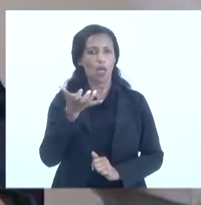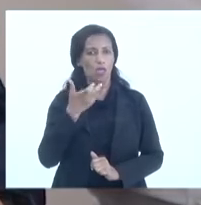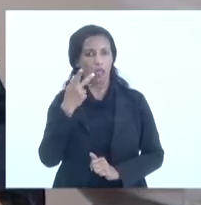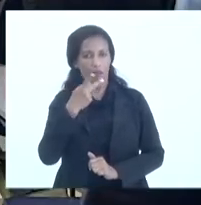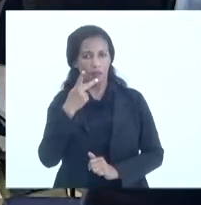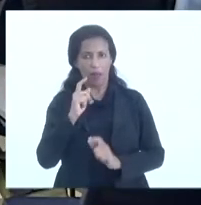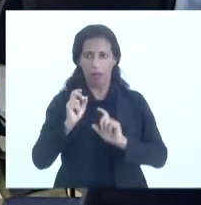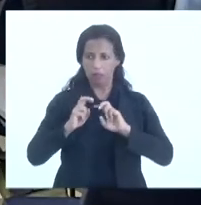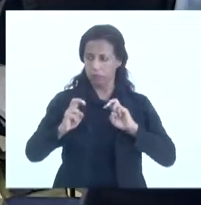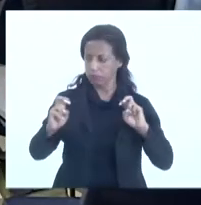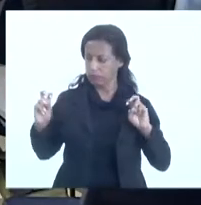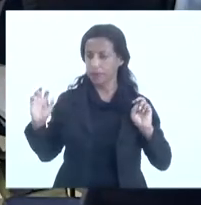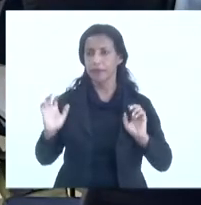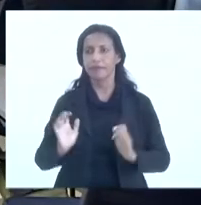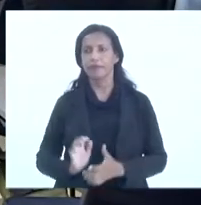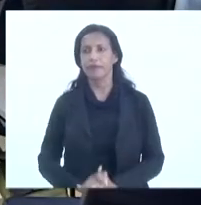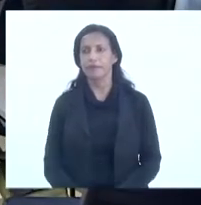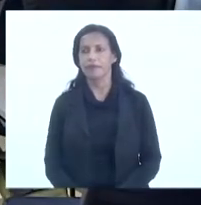palavra, prefeita?